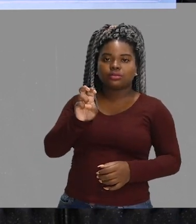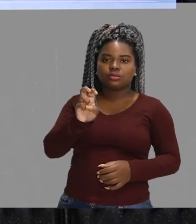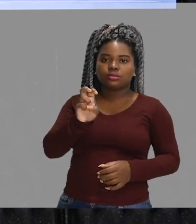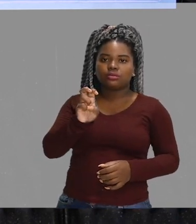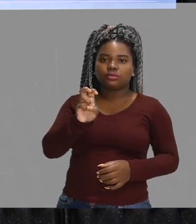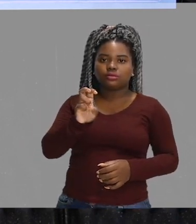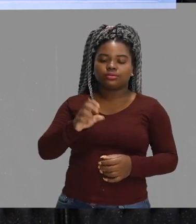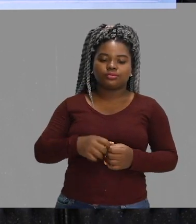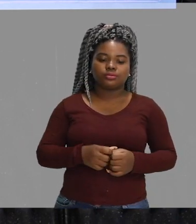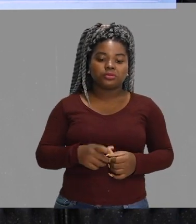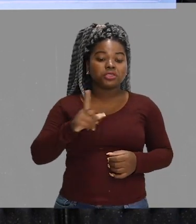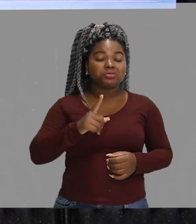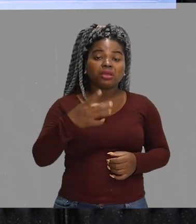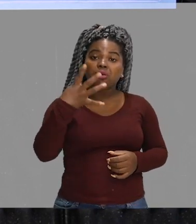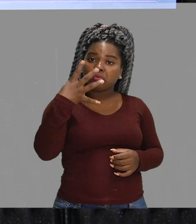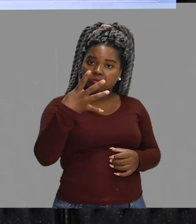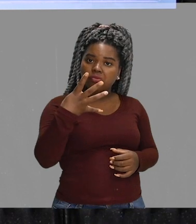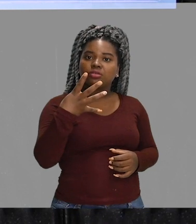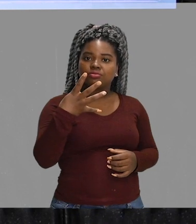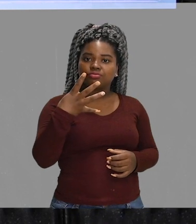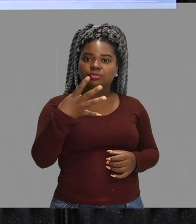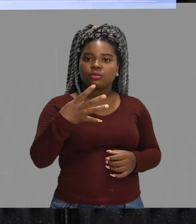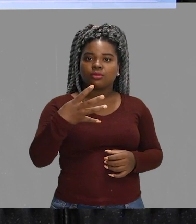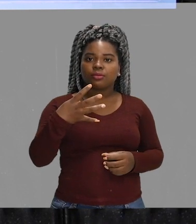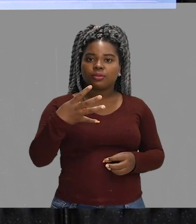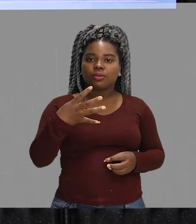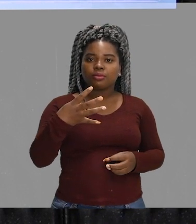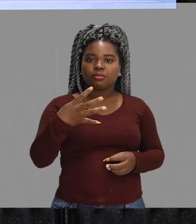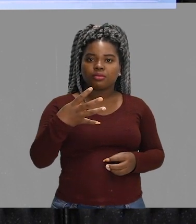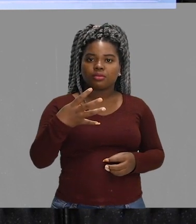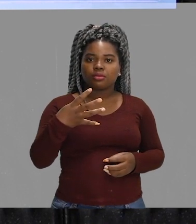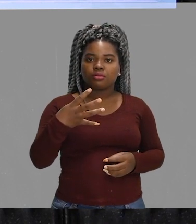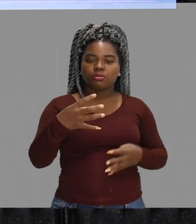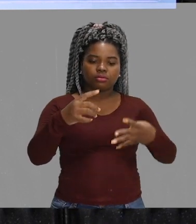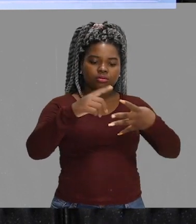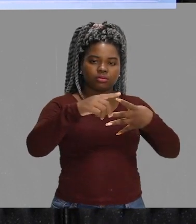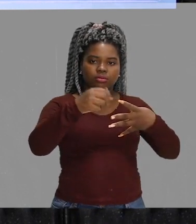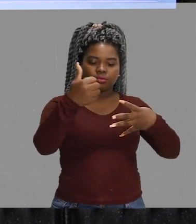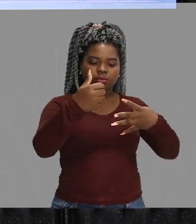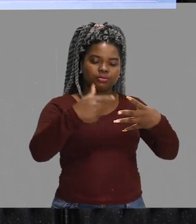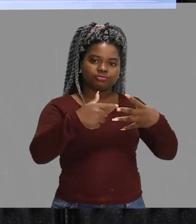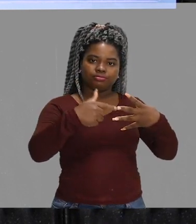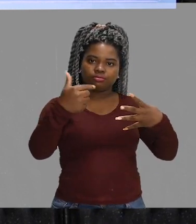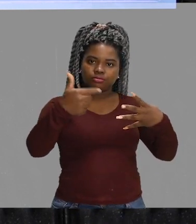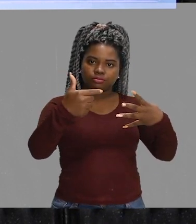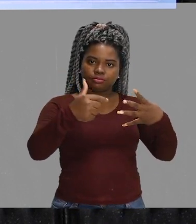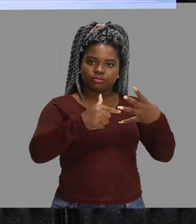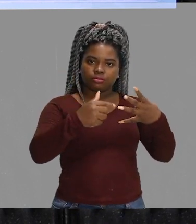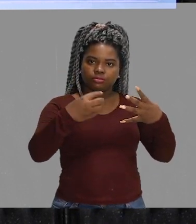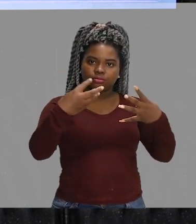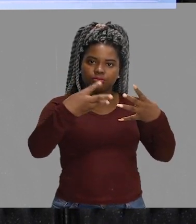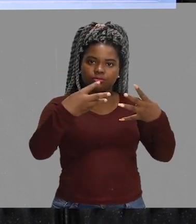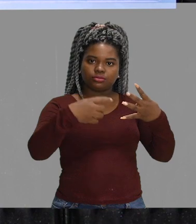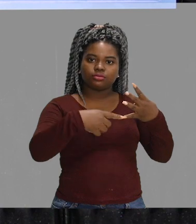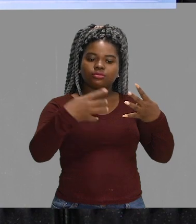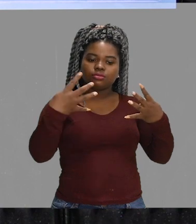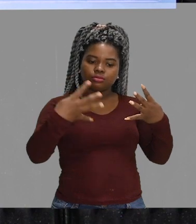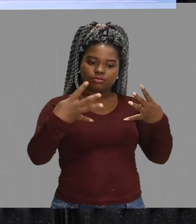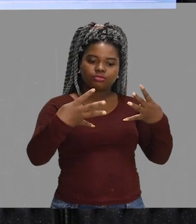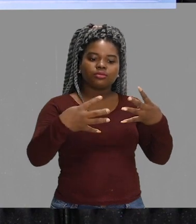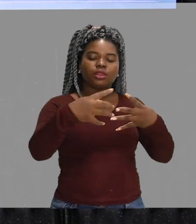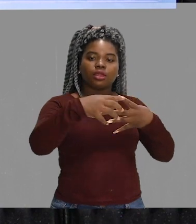subnível P. Ficou 2p1. Somando os expoentes, turma, ó, 2 mais 2 mais 1, 5.